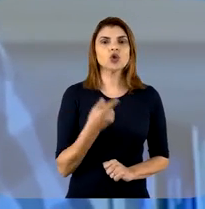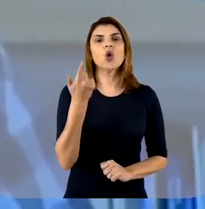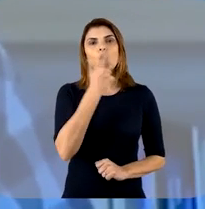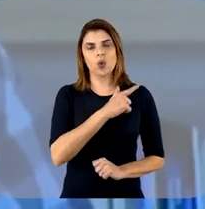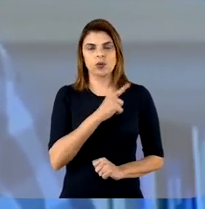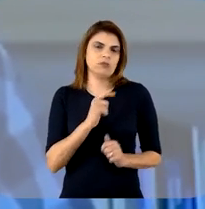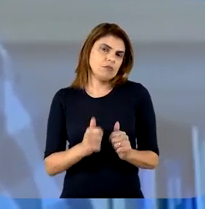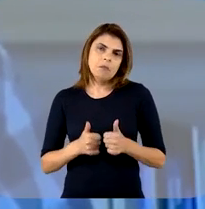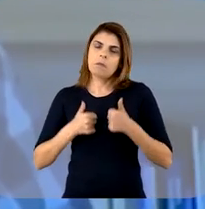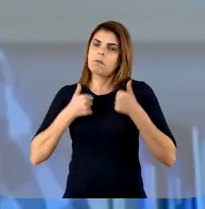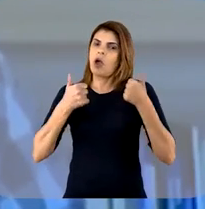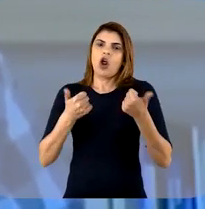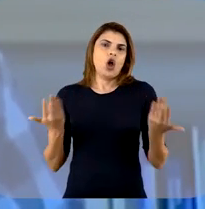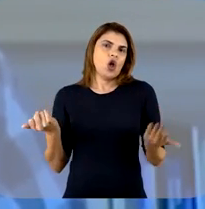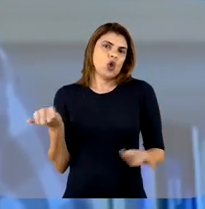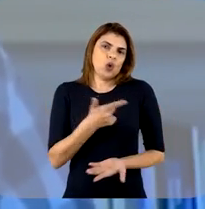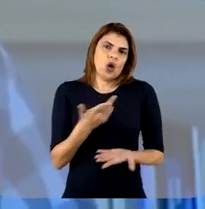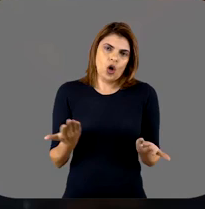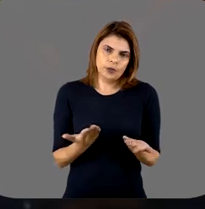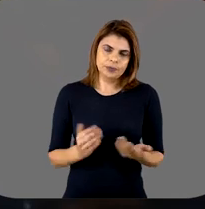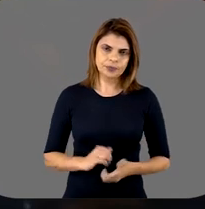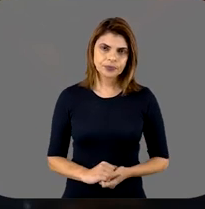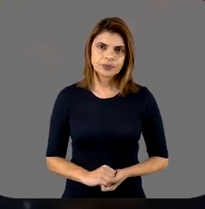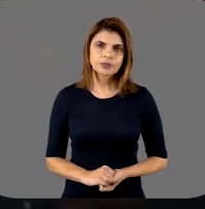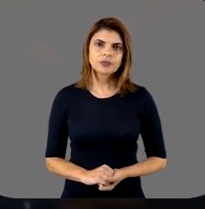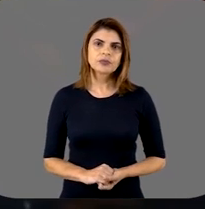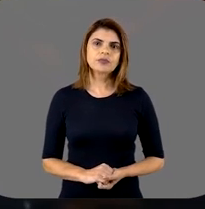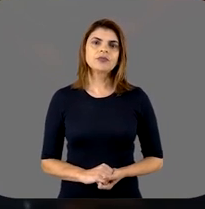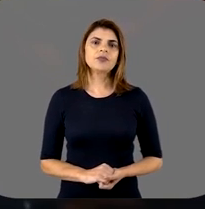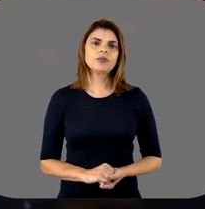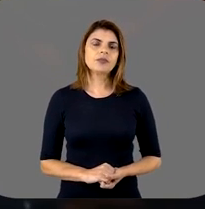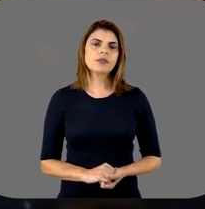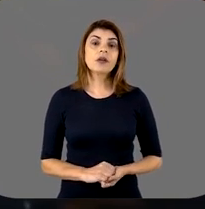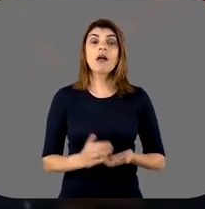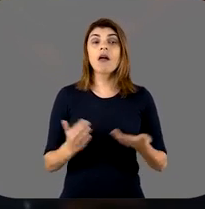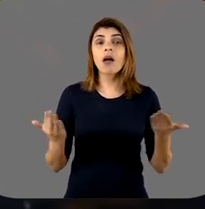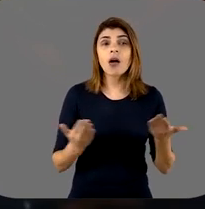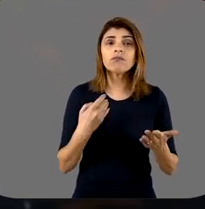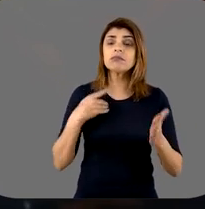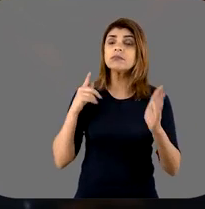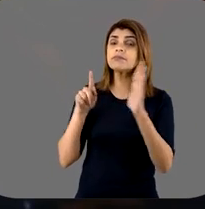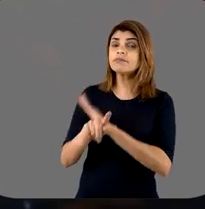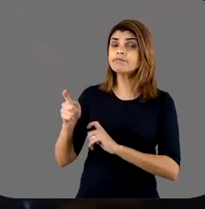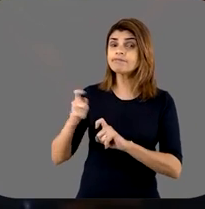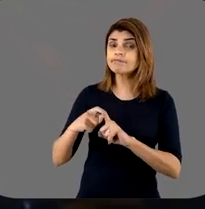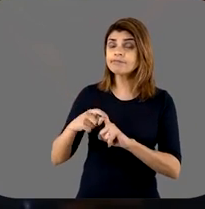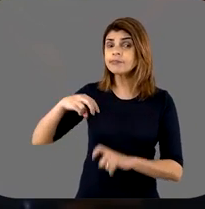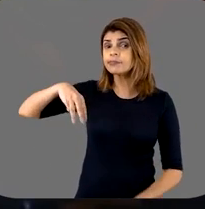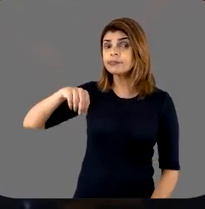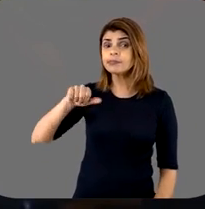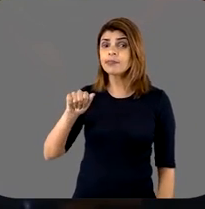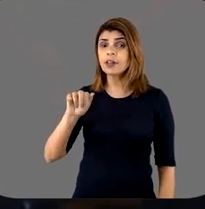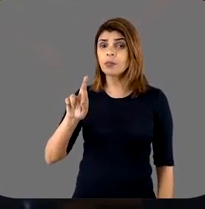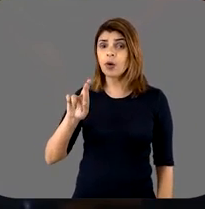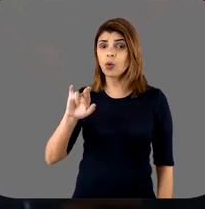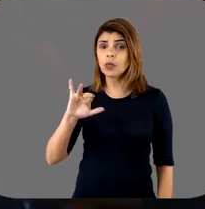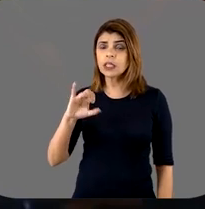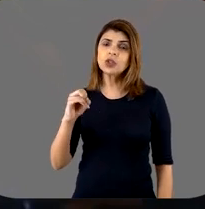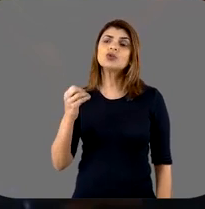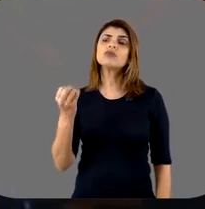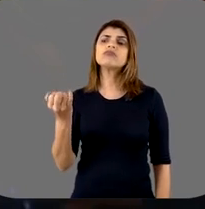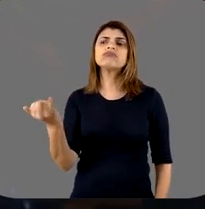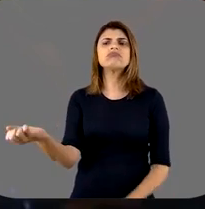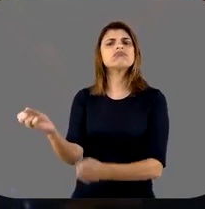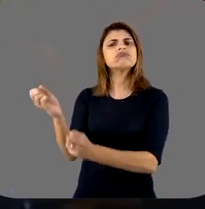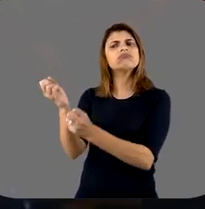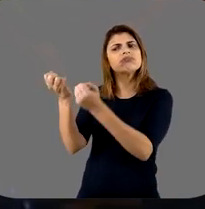muito melhor do que estamos hoje. E aí a gente caminha um pouquinho aqui com o doutor Maurício, trazendo para a gente nessas